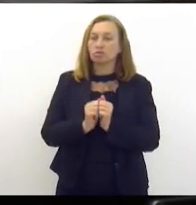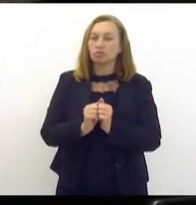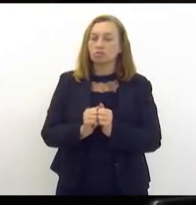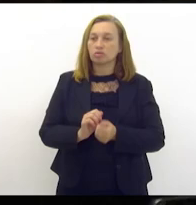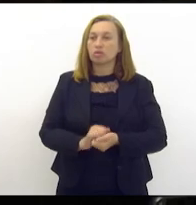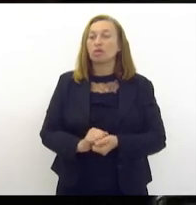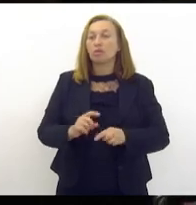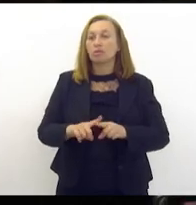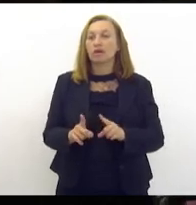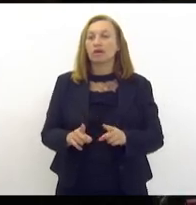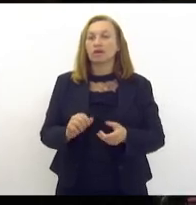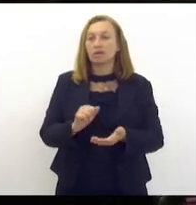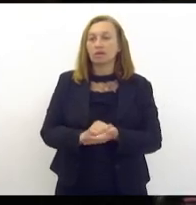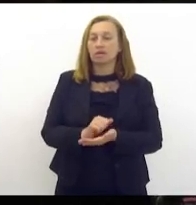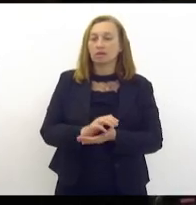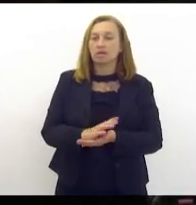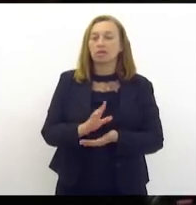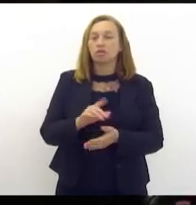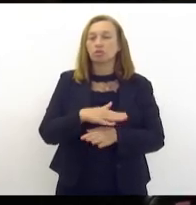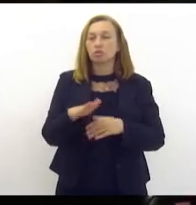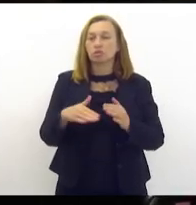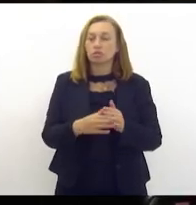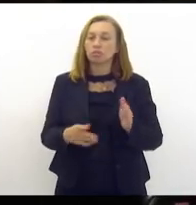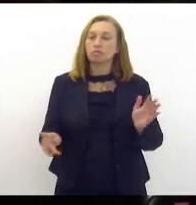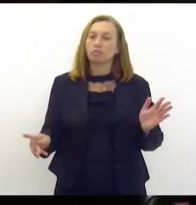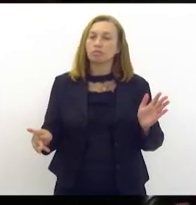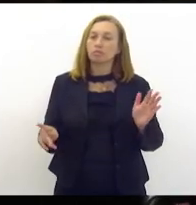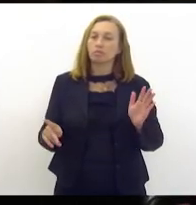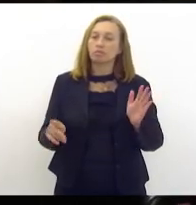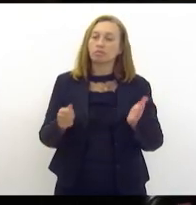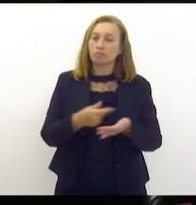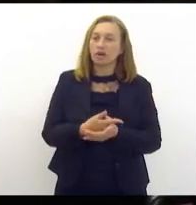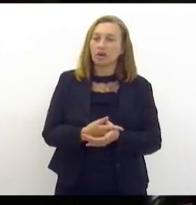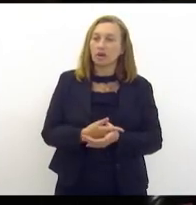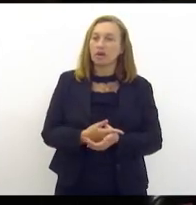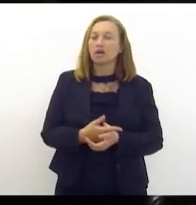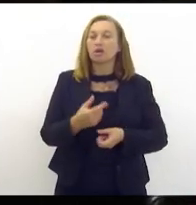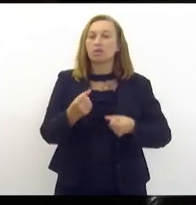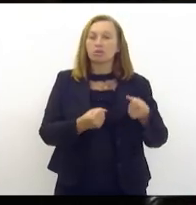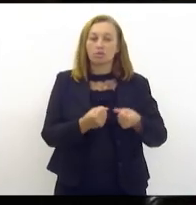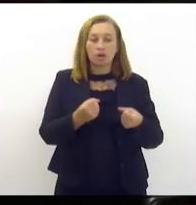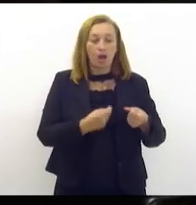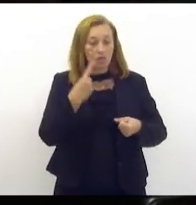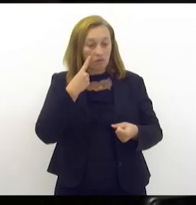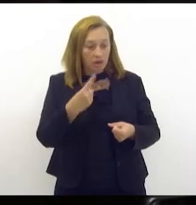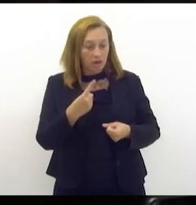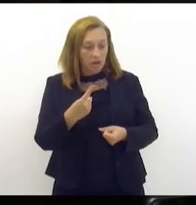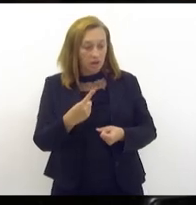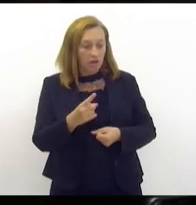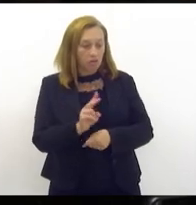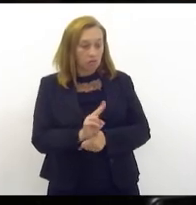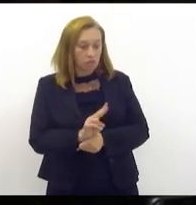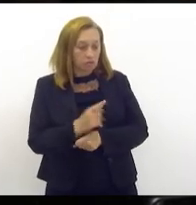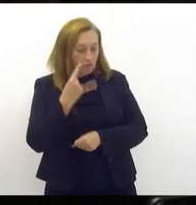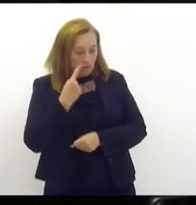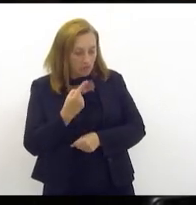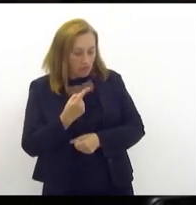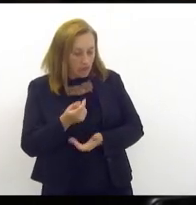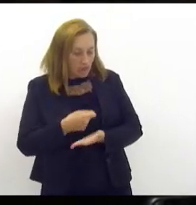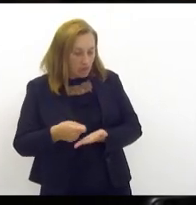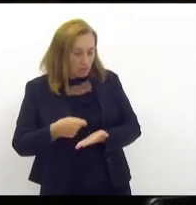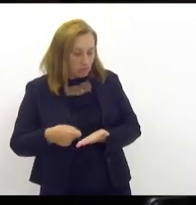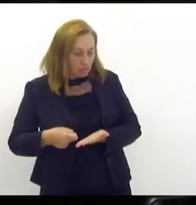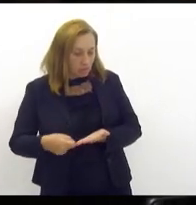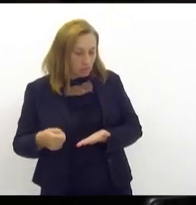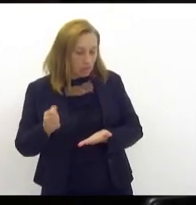pagar. Quer dizer, o cara está lá, chegou o reboque, anotou, vai ter que pagar a multa, mas não vai pagar